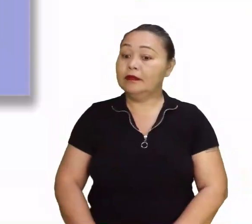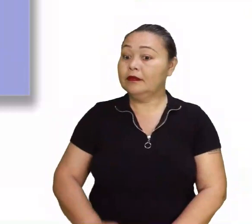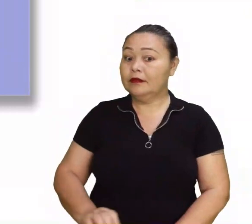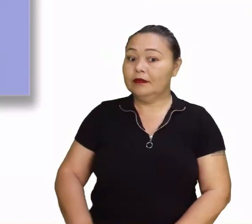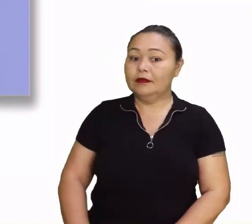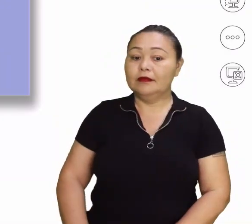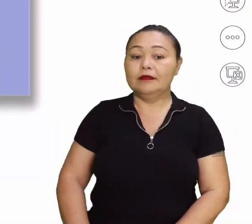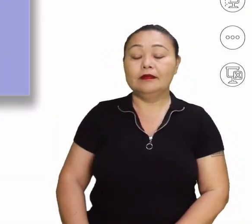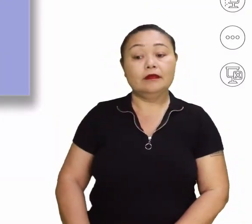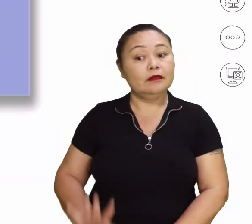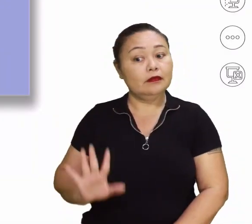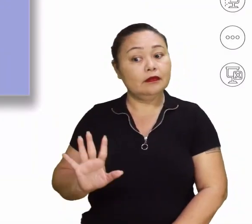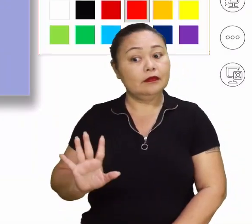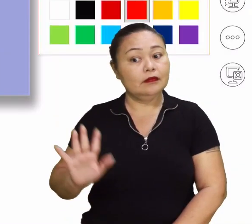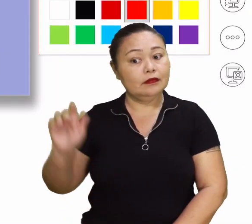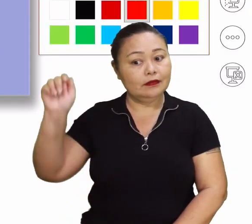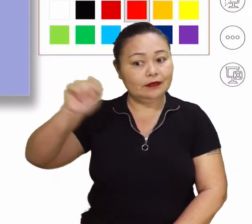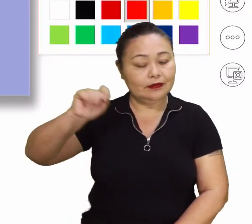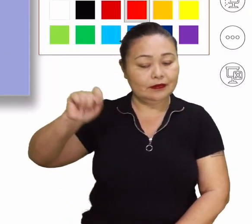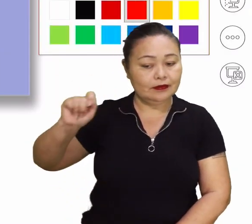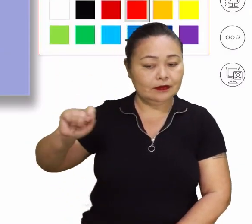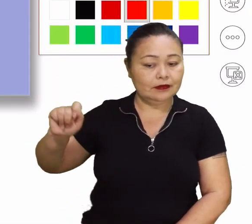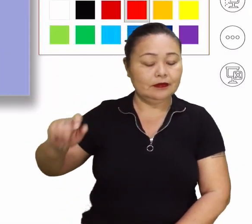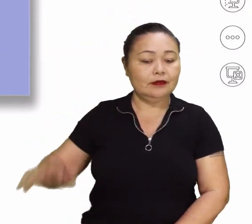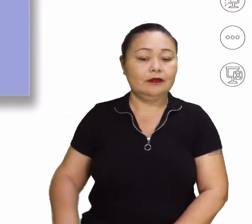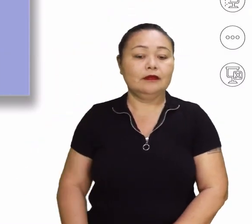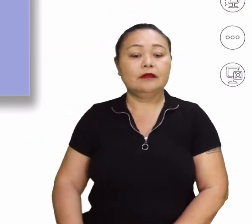Opa, vamos começar a rabiscar.